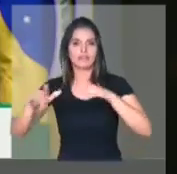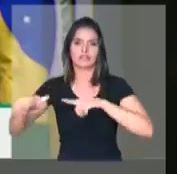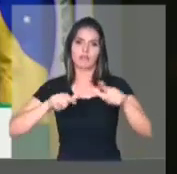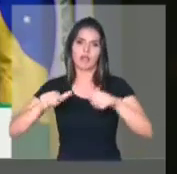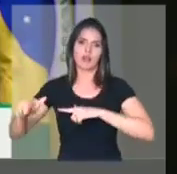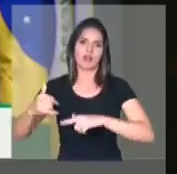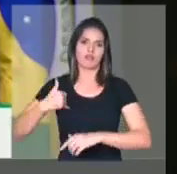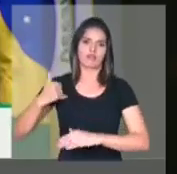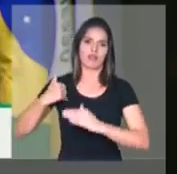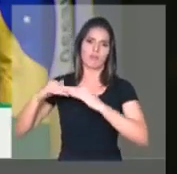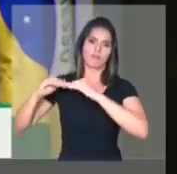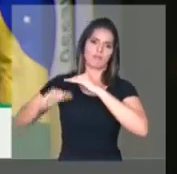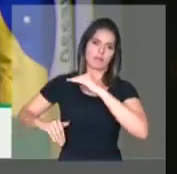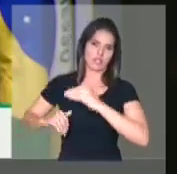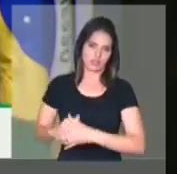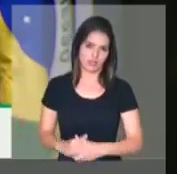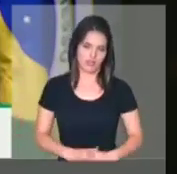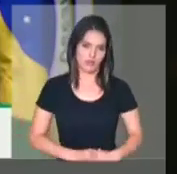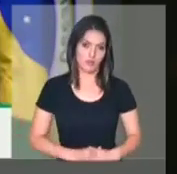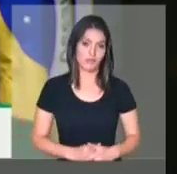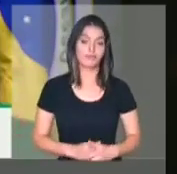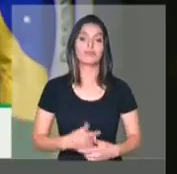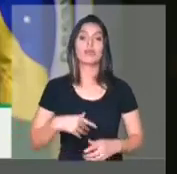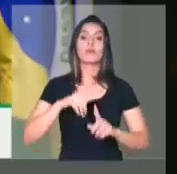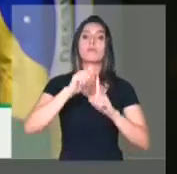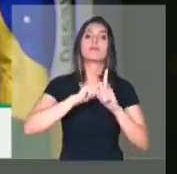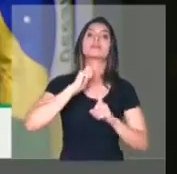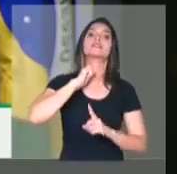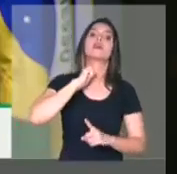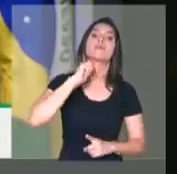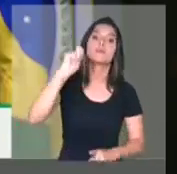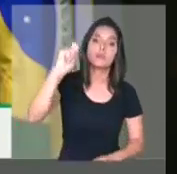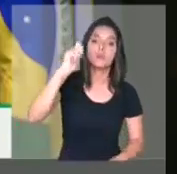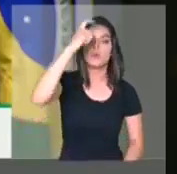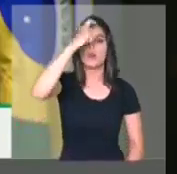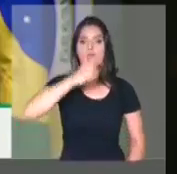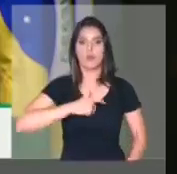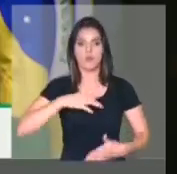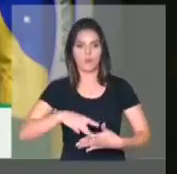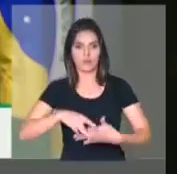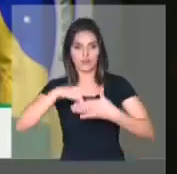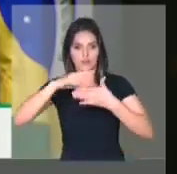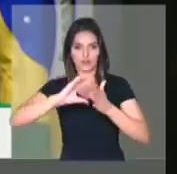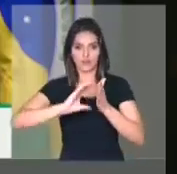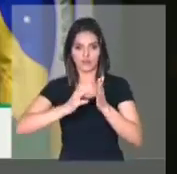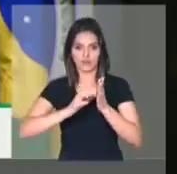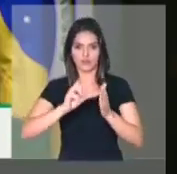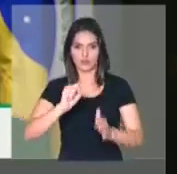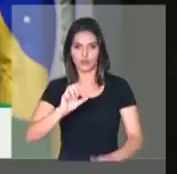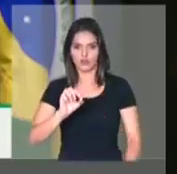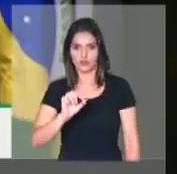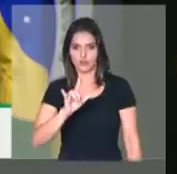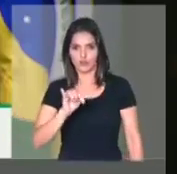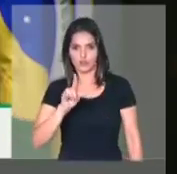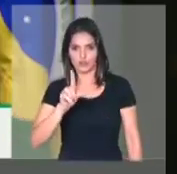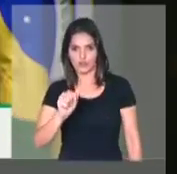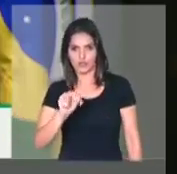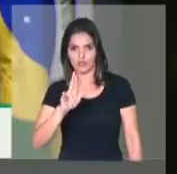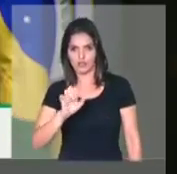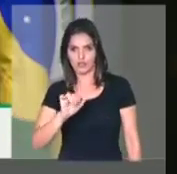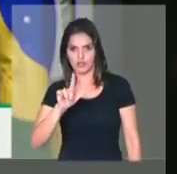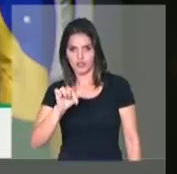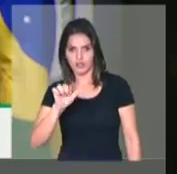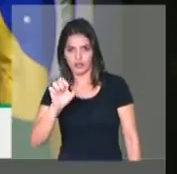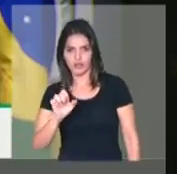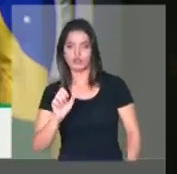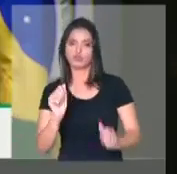abril, como líder do meu partido Solidariedade, assinamos, conjuntamente com